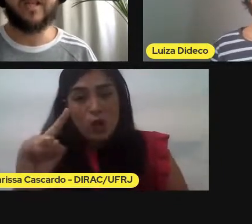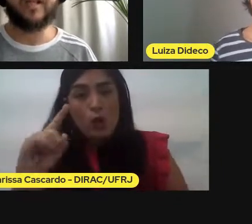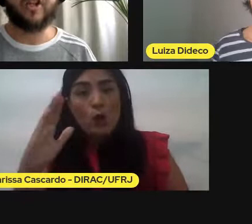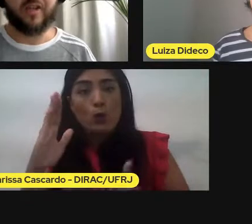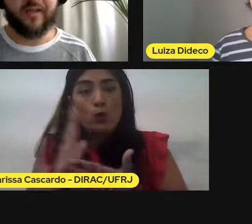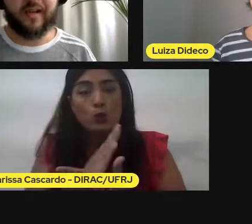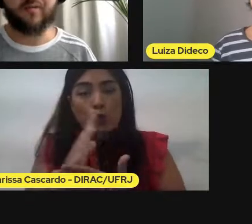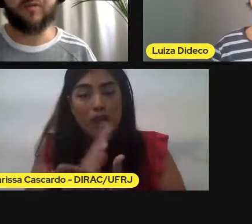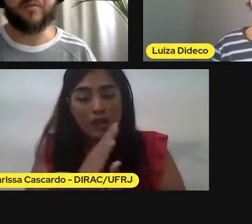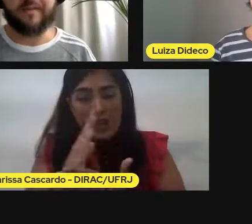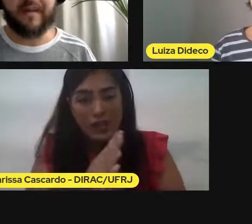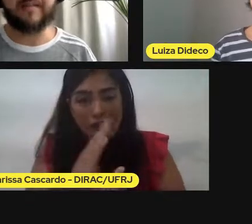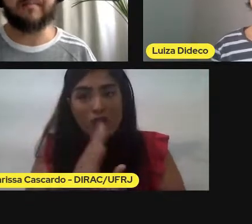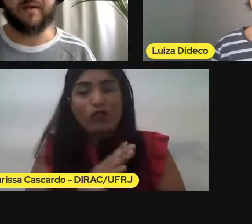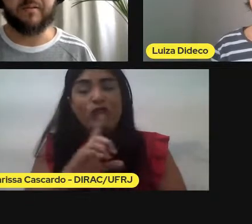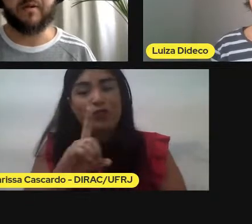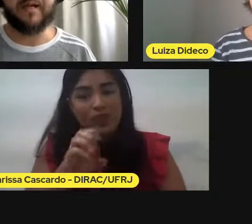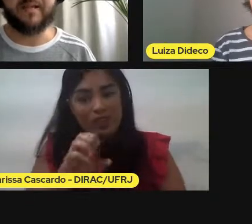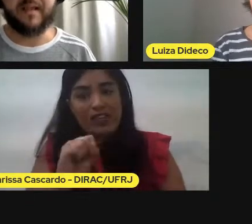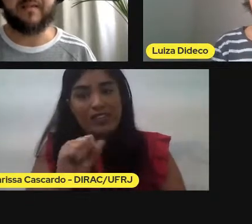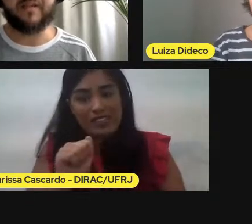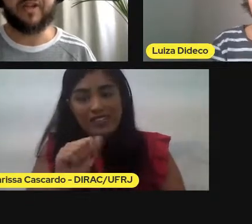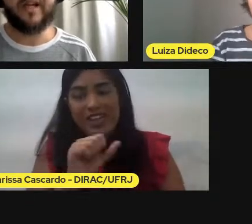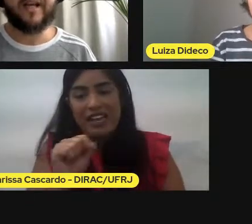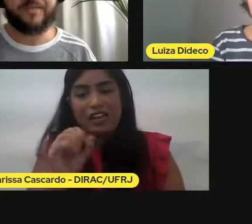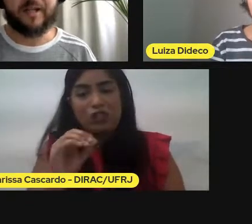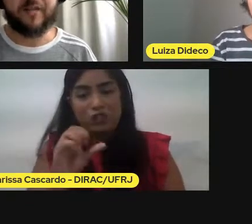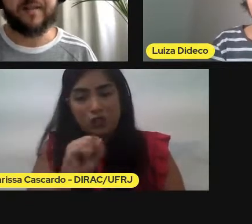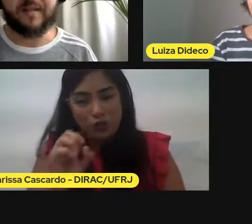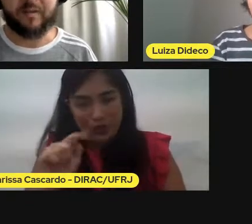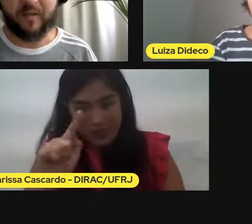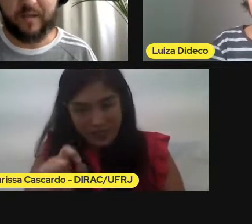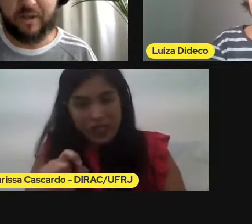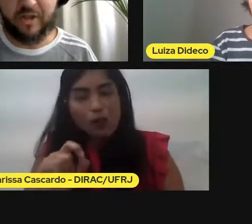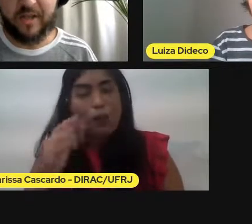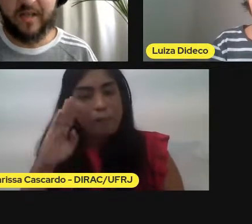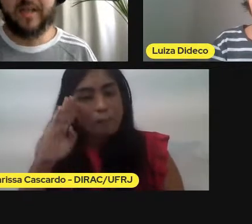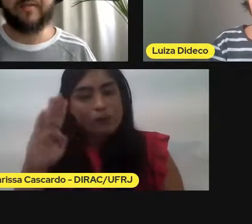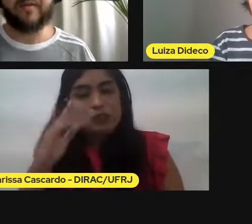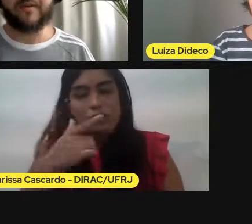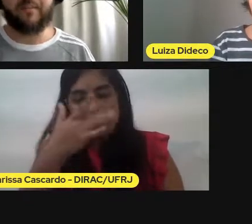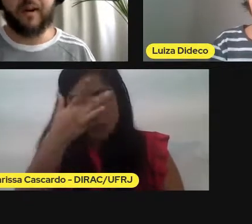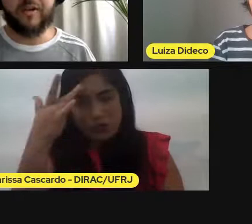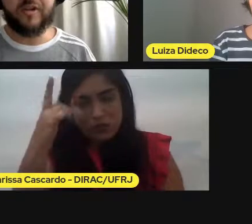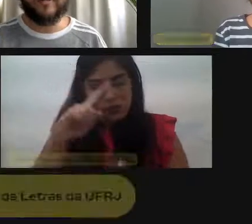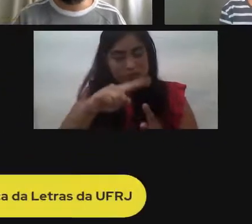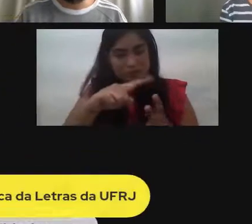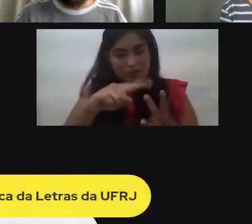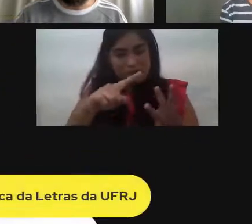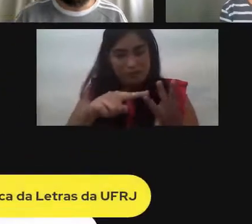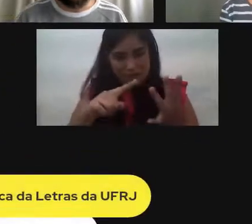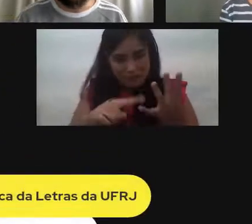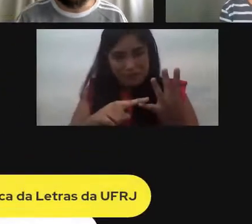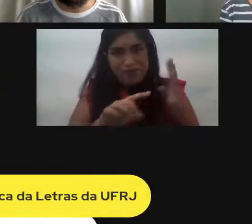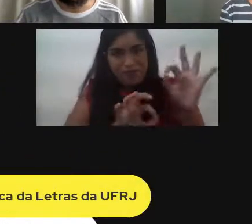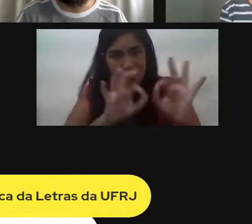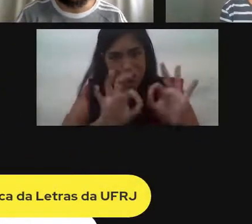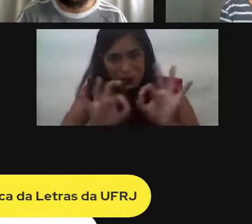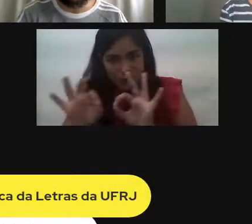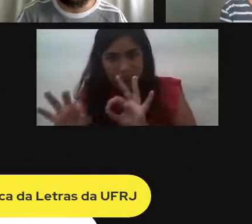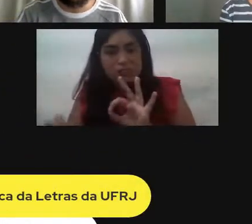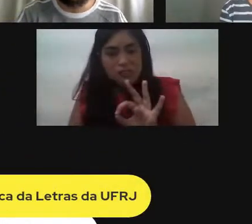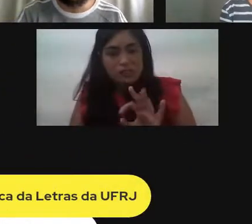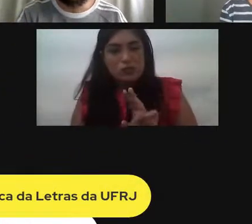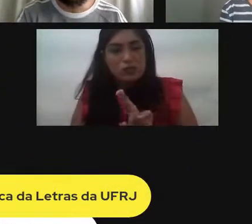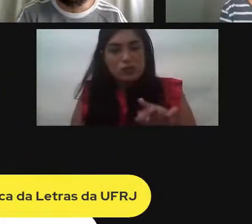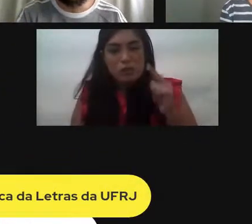editores que estiveram com os papéis em mãos e organizaram as respectivas edições, e você pode montar o seu Livro do